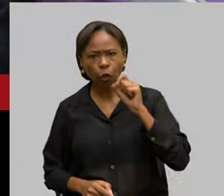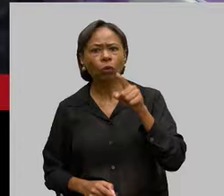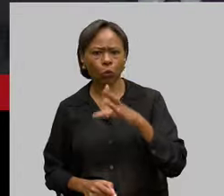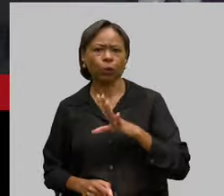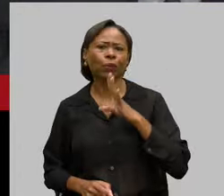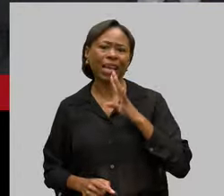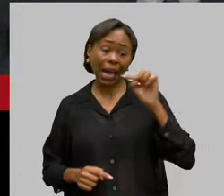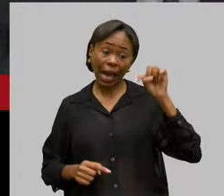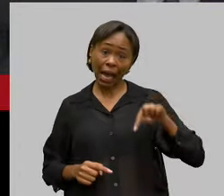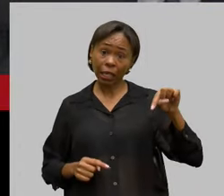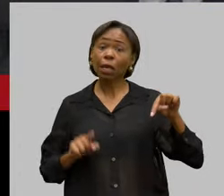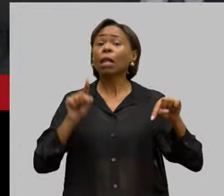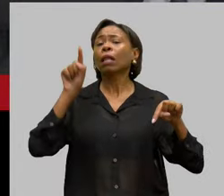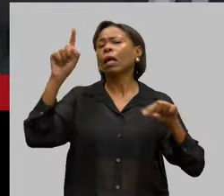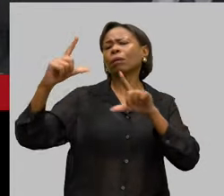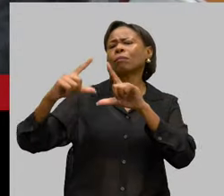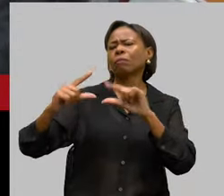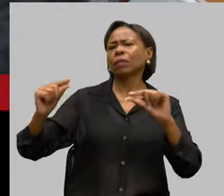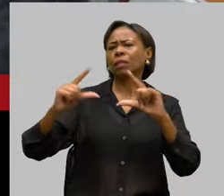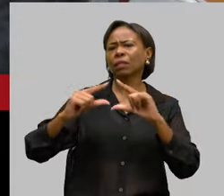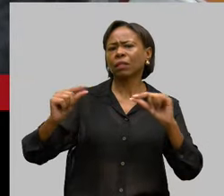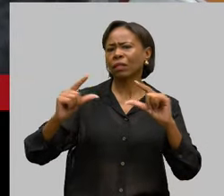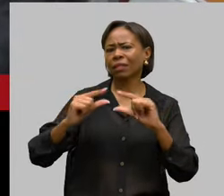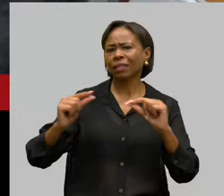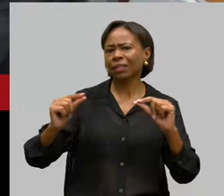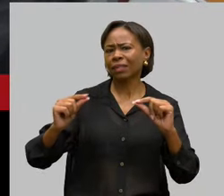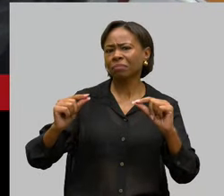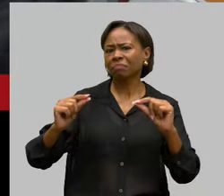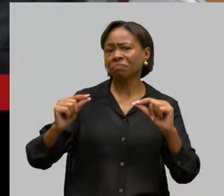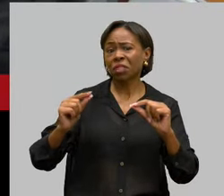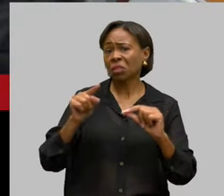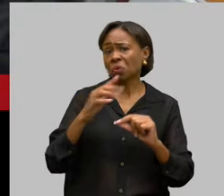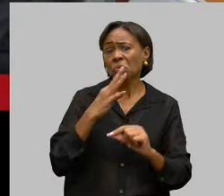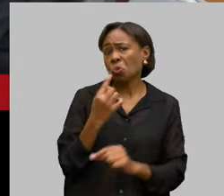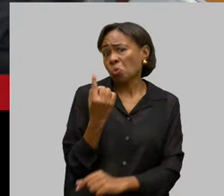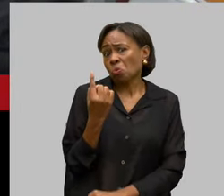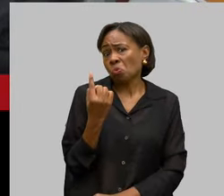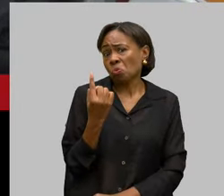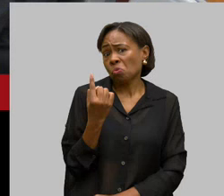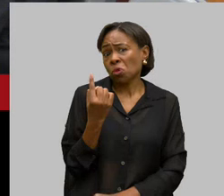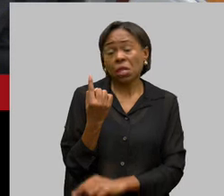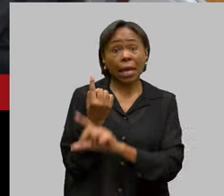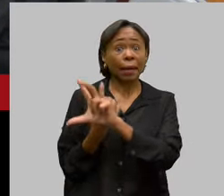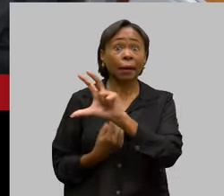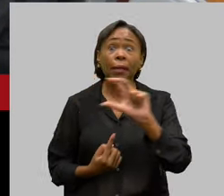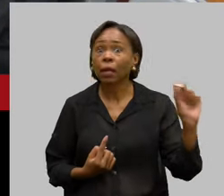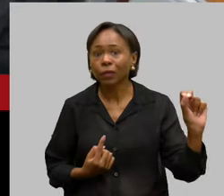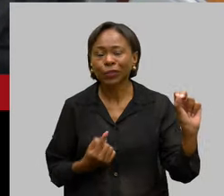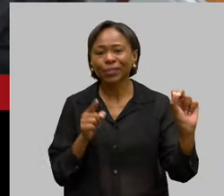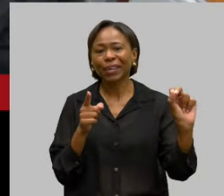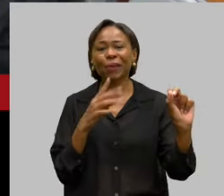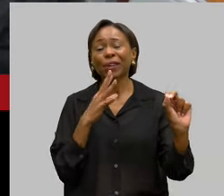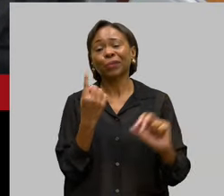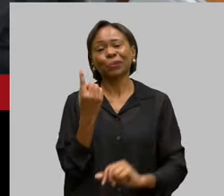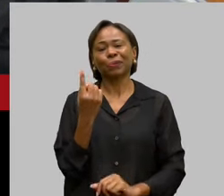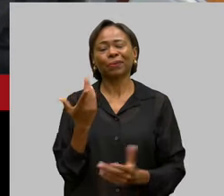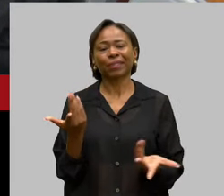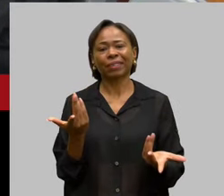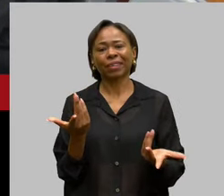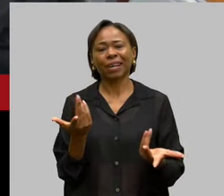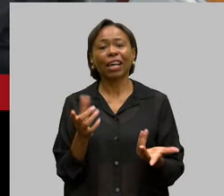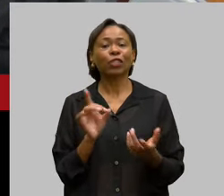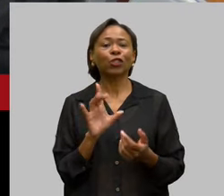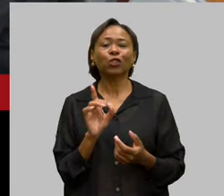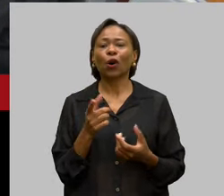você pode conhecer um em 500 tá E aí só as grandes corporações são ouvidas ou os regimes